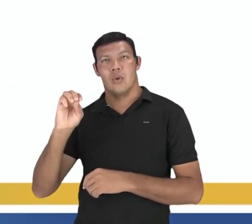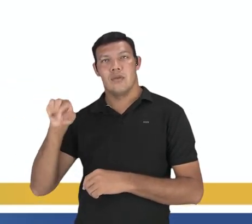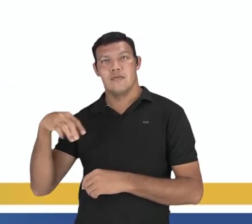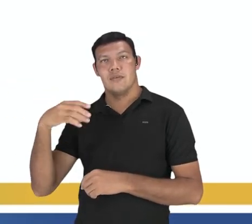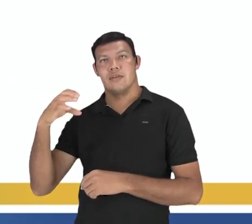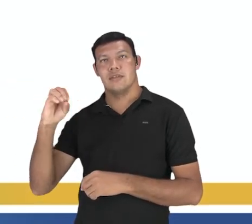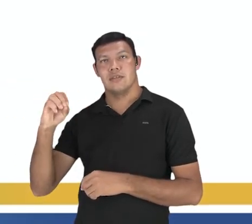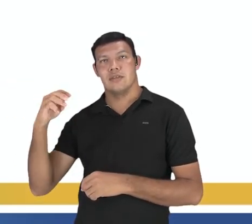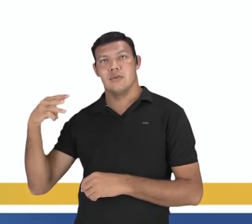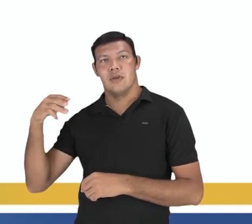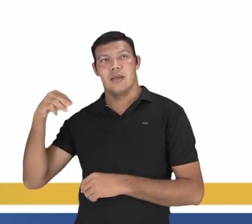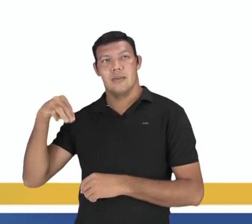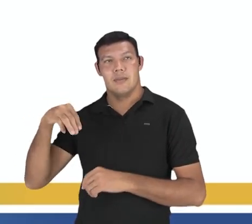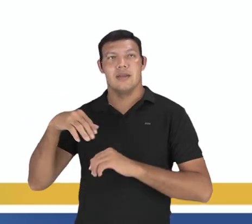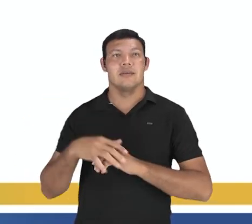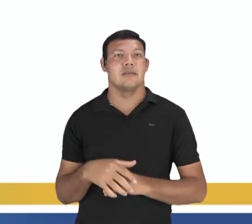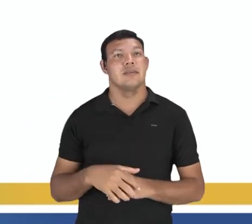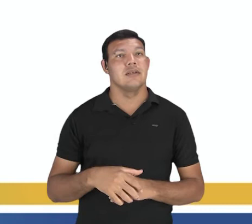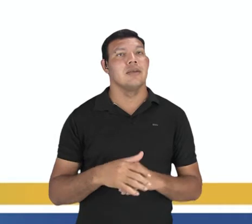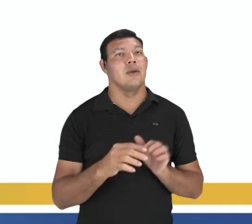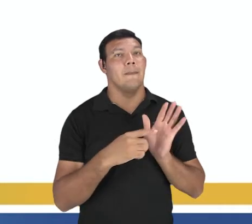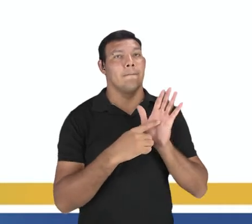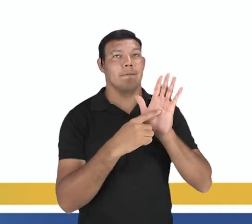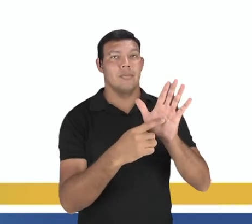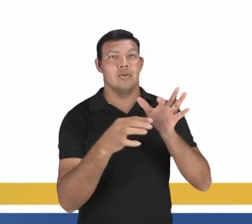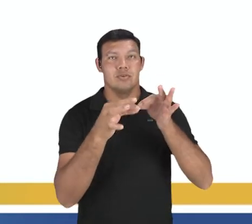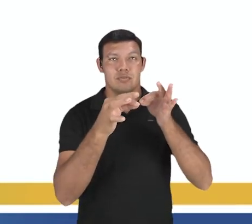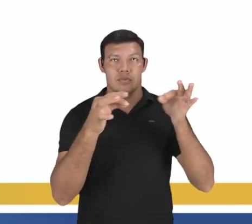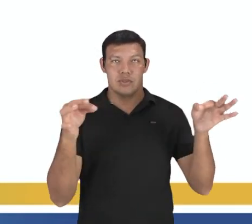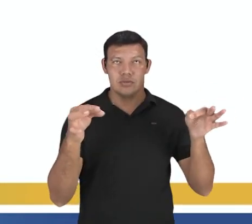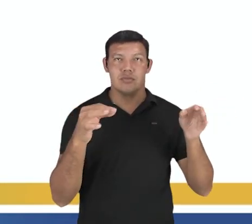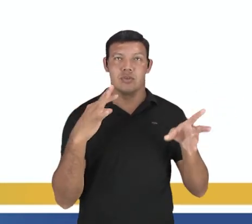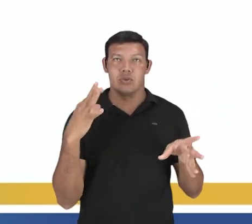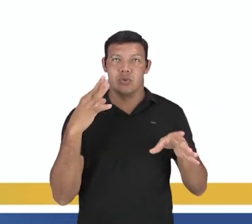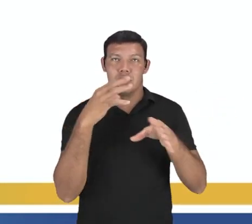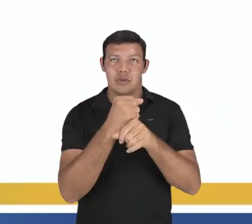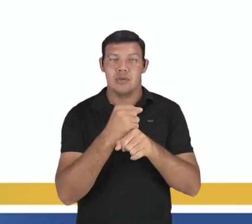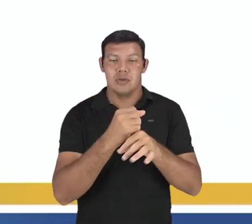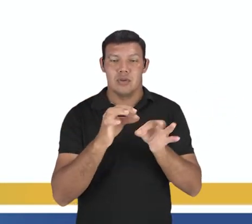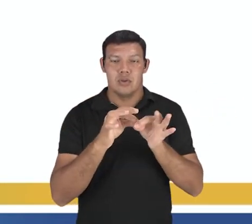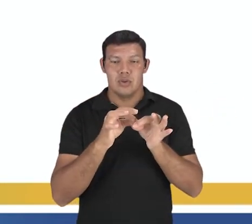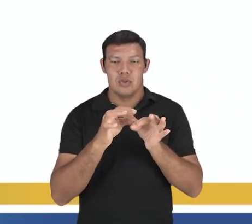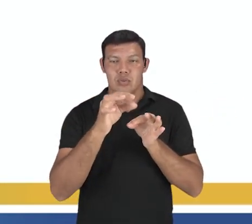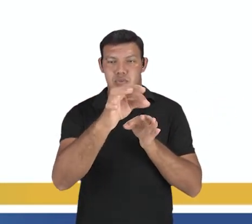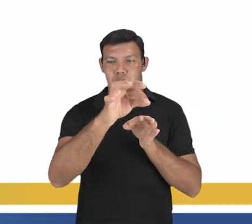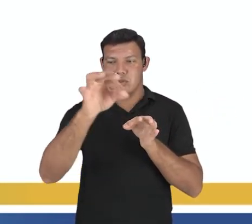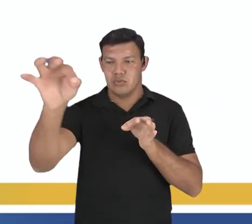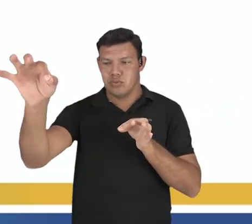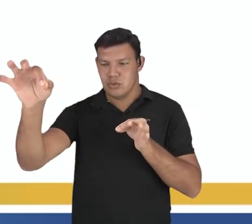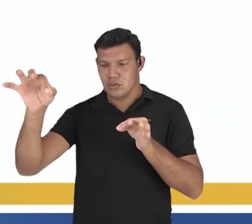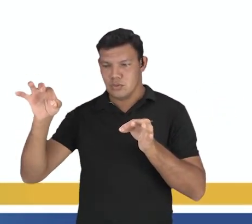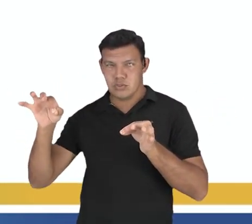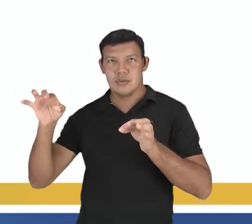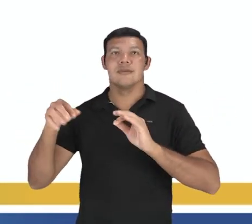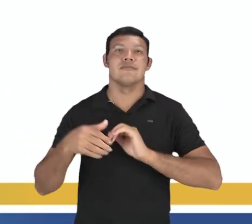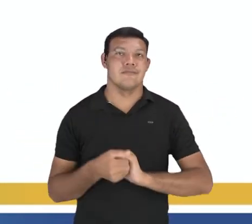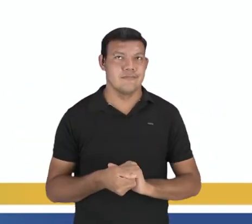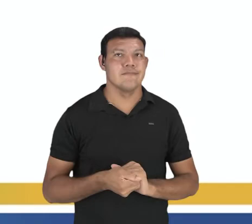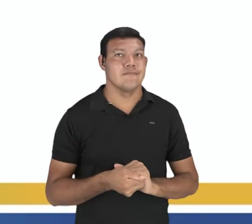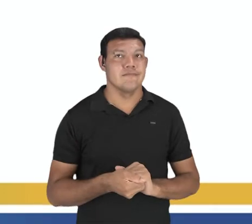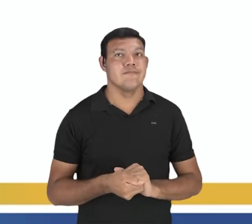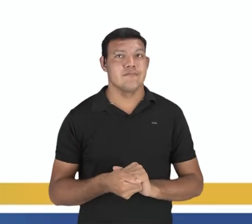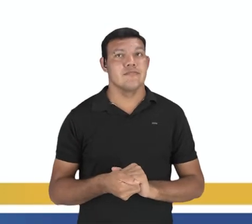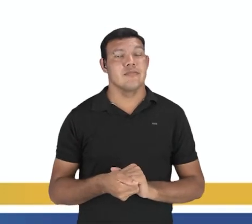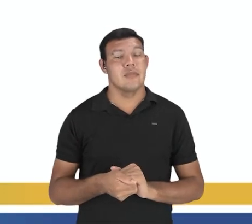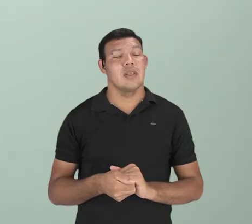e expressa essa medida em centímetros em decímetros e também meta bom quando nós começamos a estudar